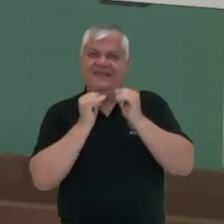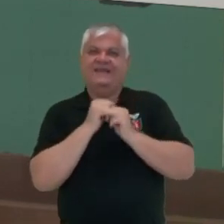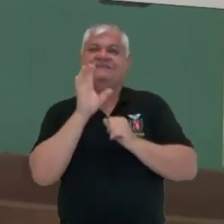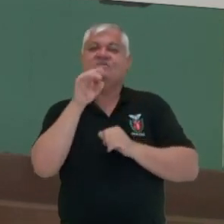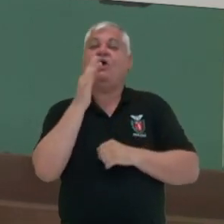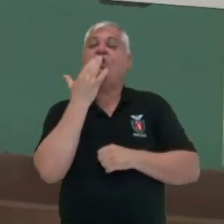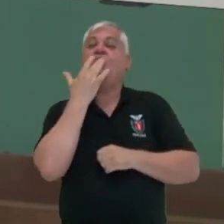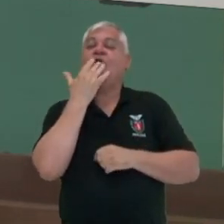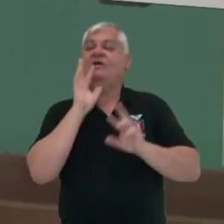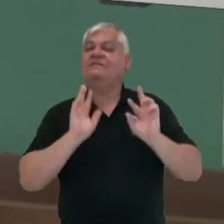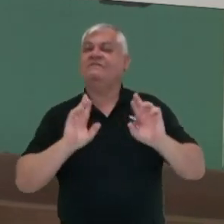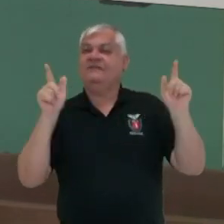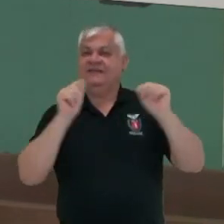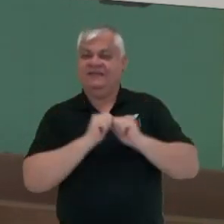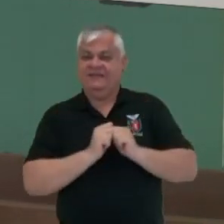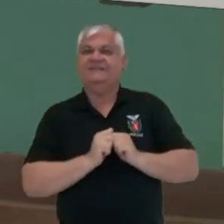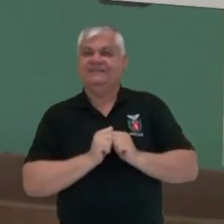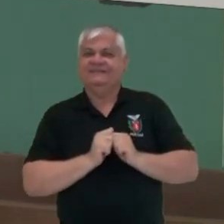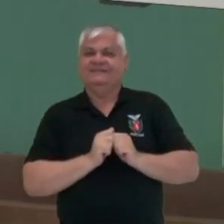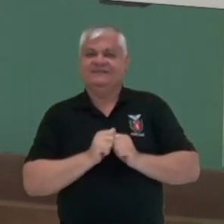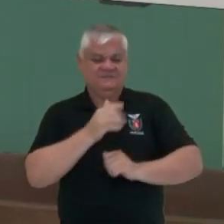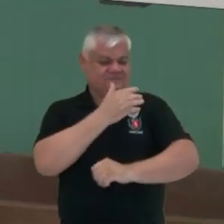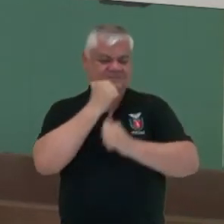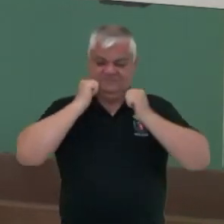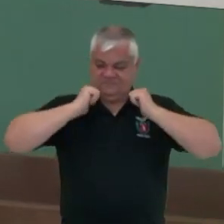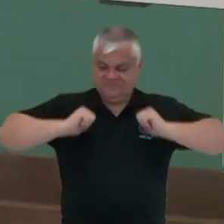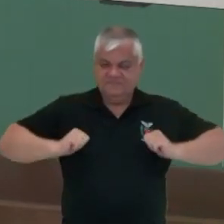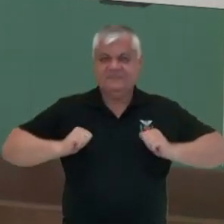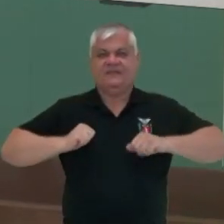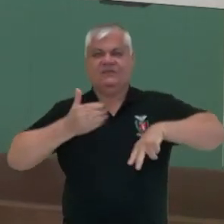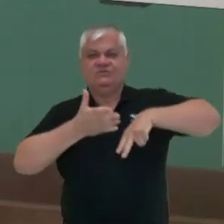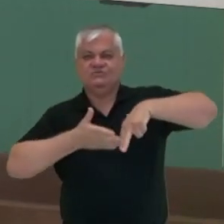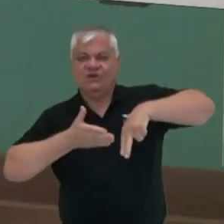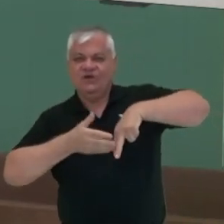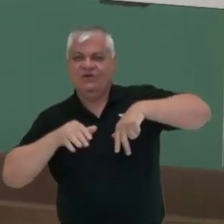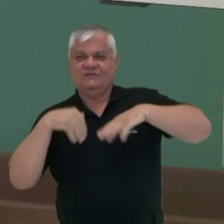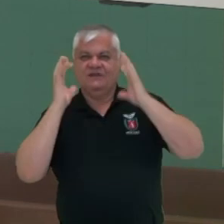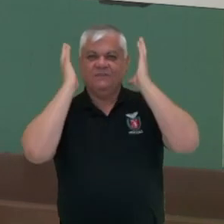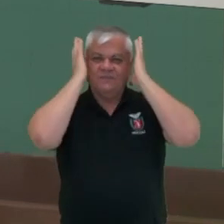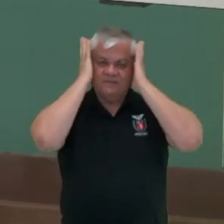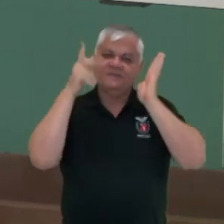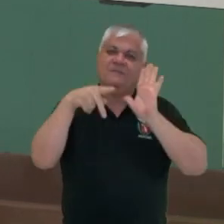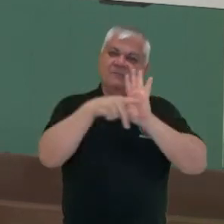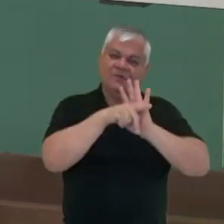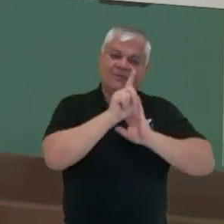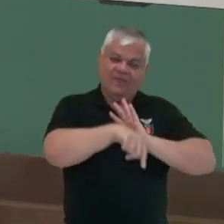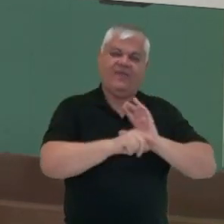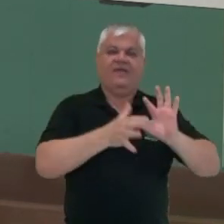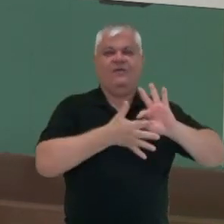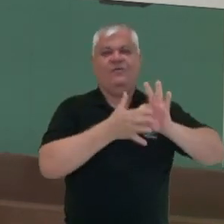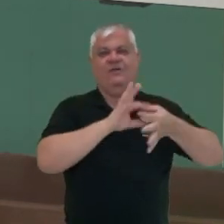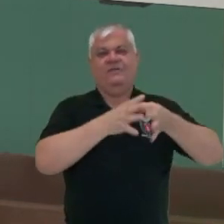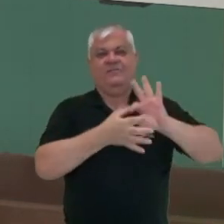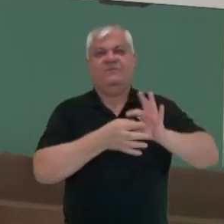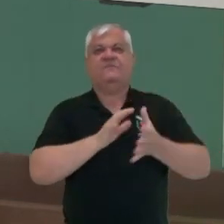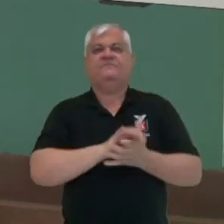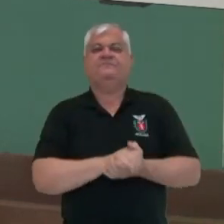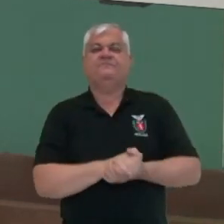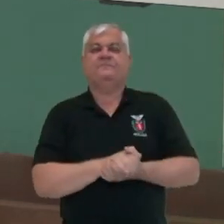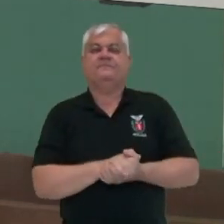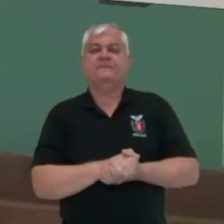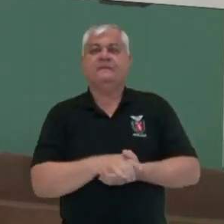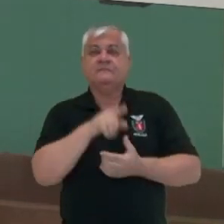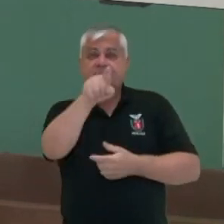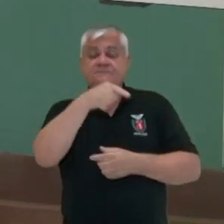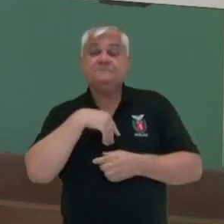pela cor, capacete, né, então a gente pode verificar que é o boxe olímpico. Se vocês